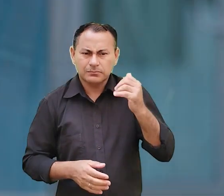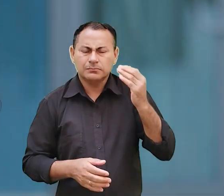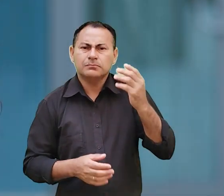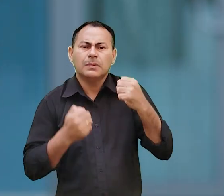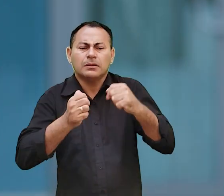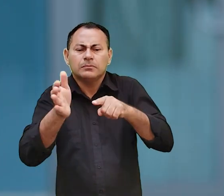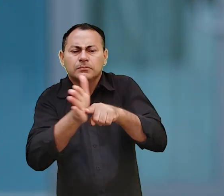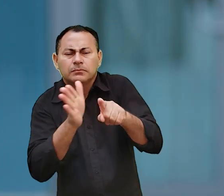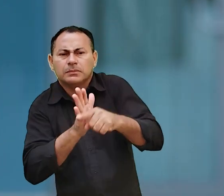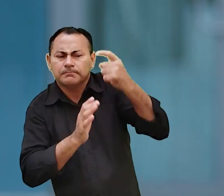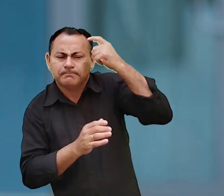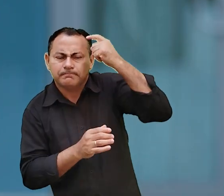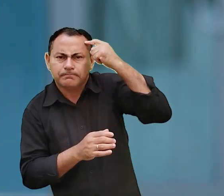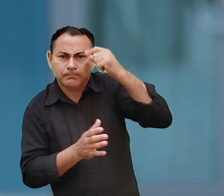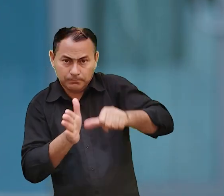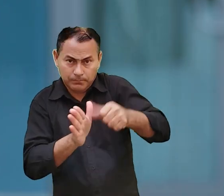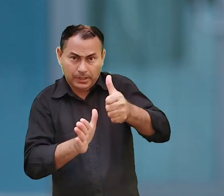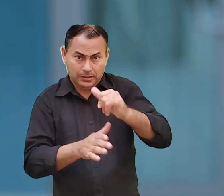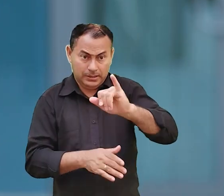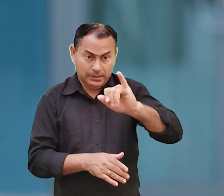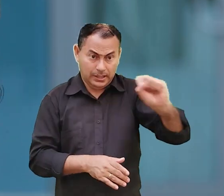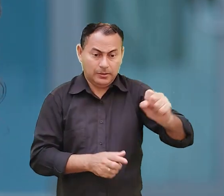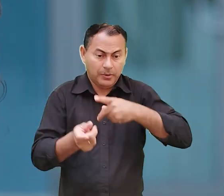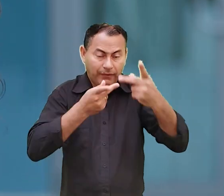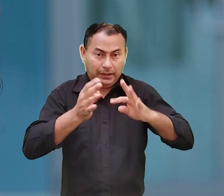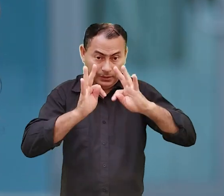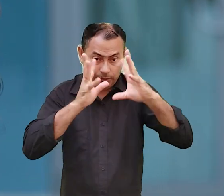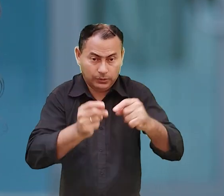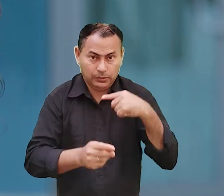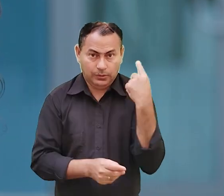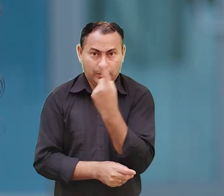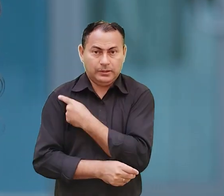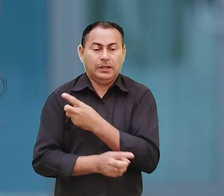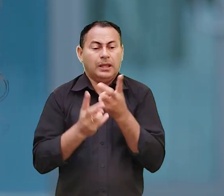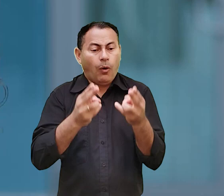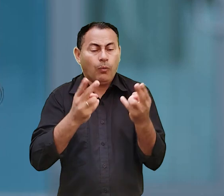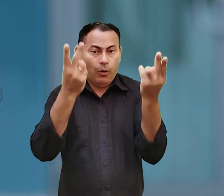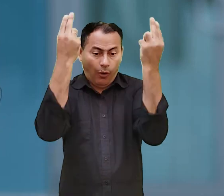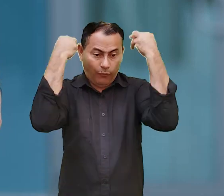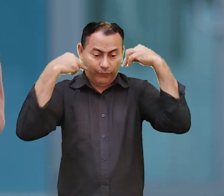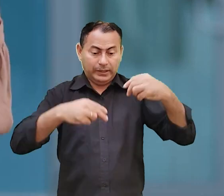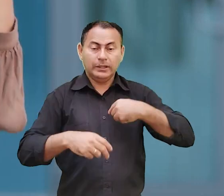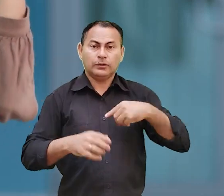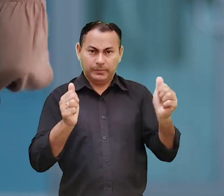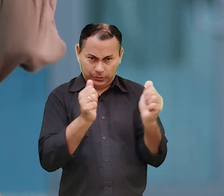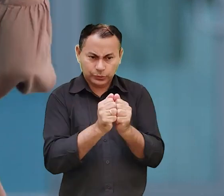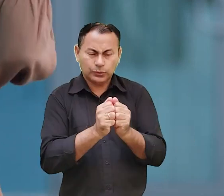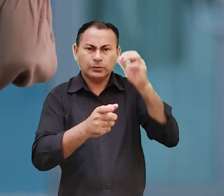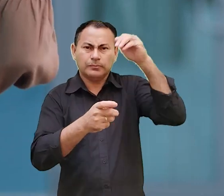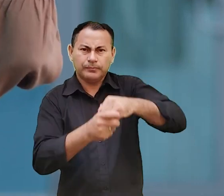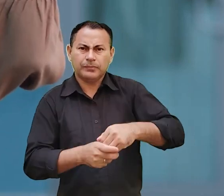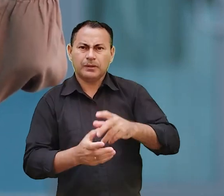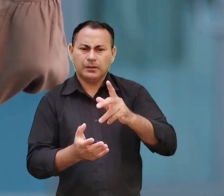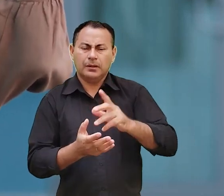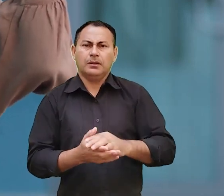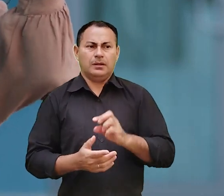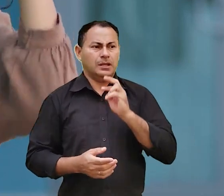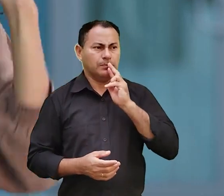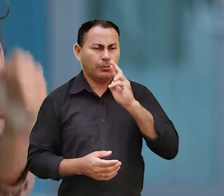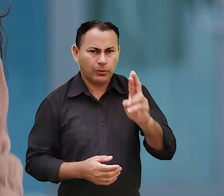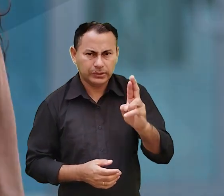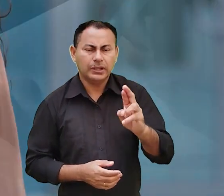nos perguntar, será que da primeira vez que Isaías fala, todos nós, tal qual ovelhas, eu me incluo também? Será